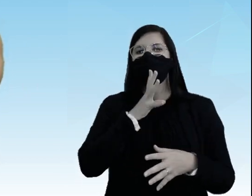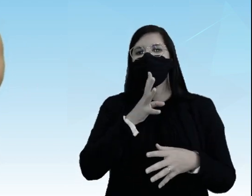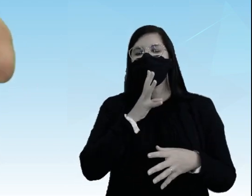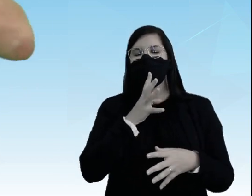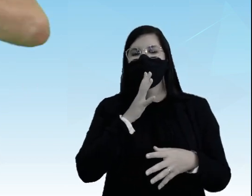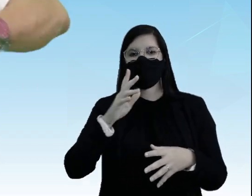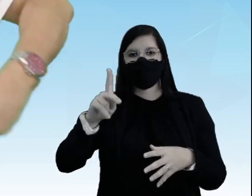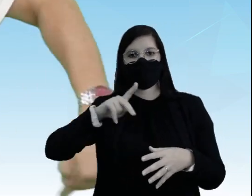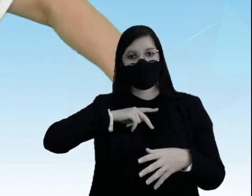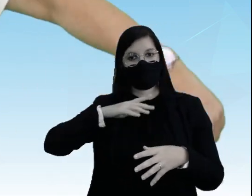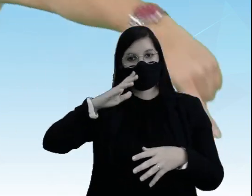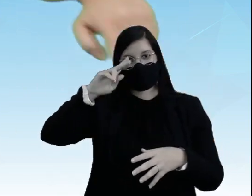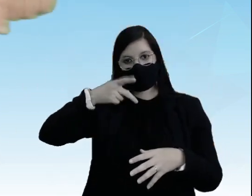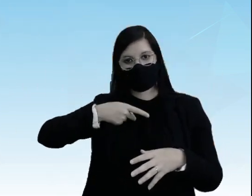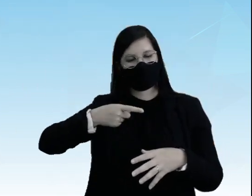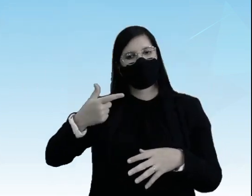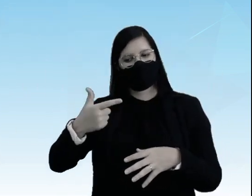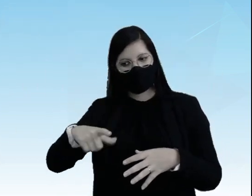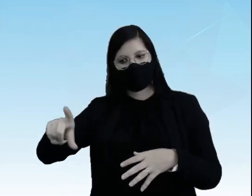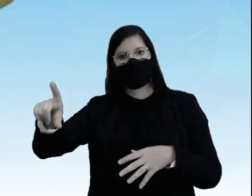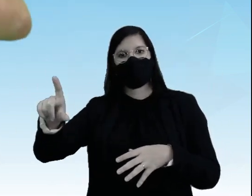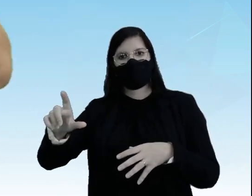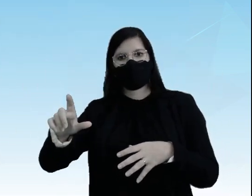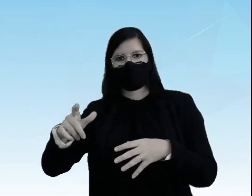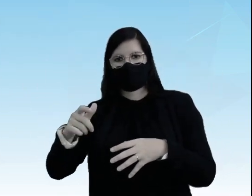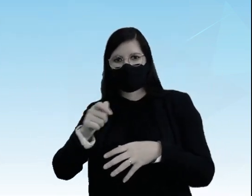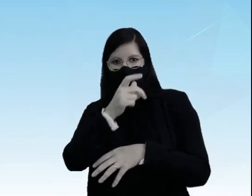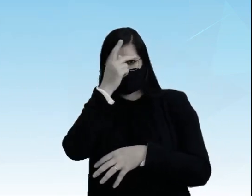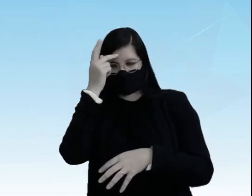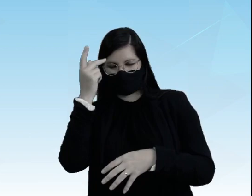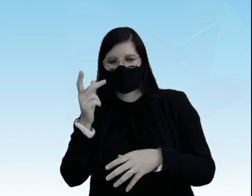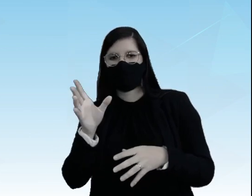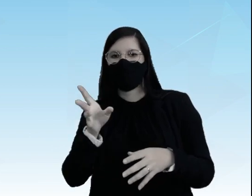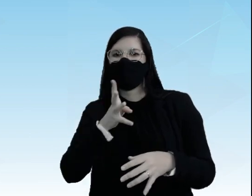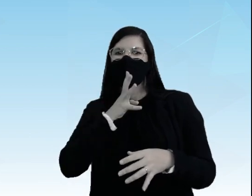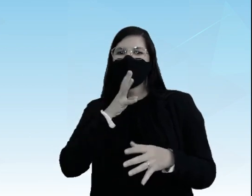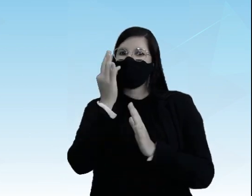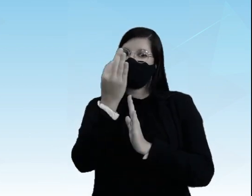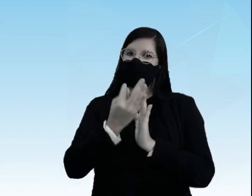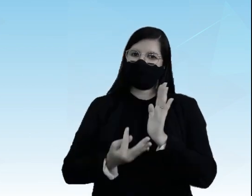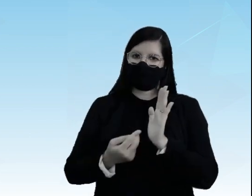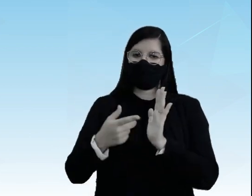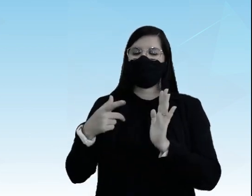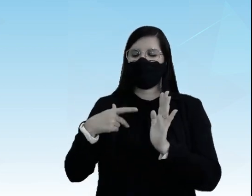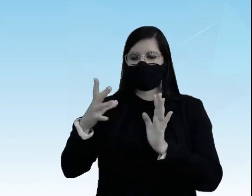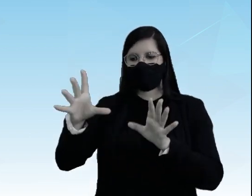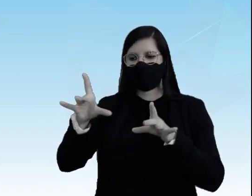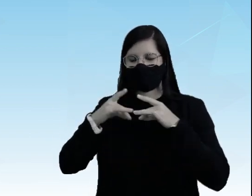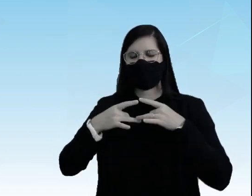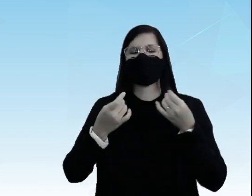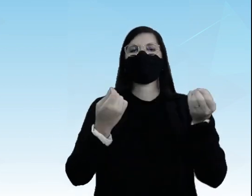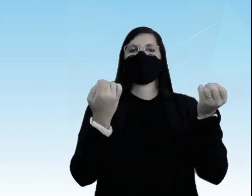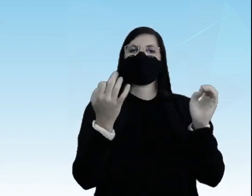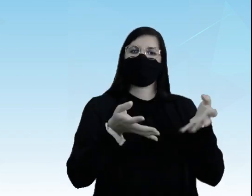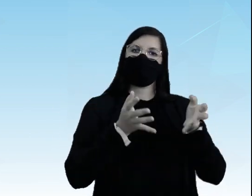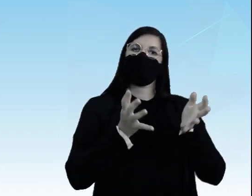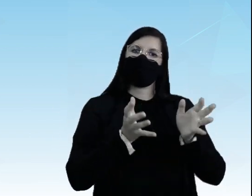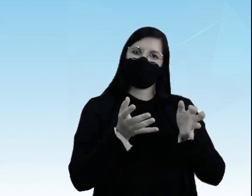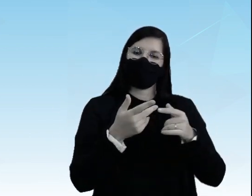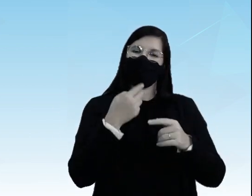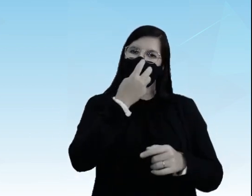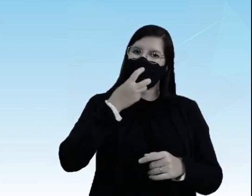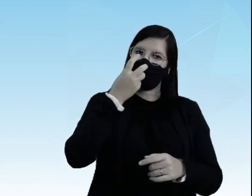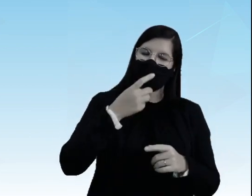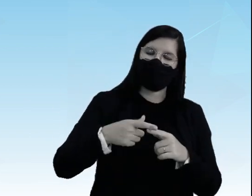sua parte, também a dos outros coleguinhas, você vai estar o quê? Pronto para falar, mesmo que